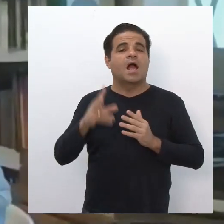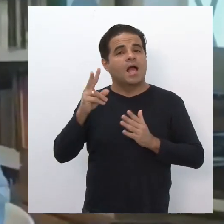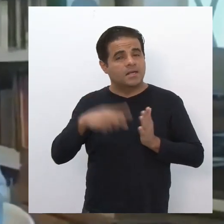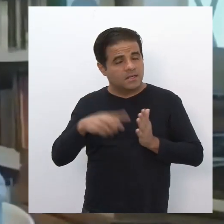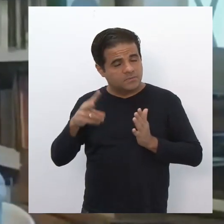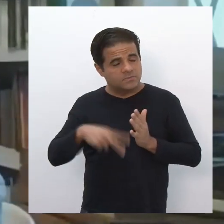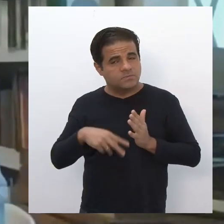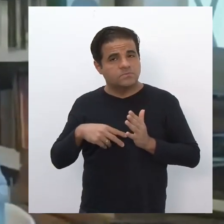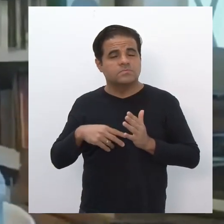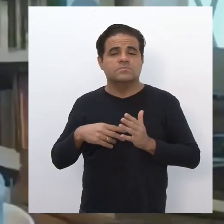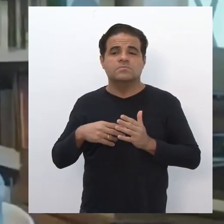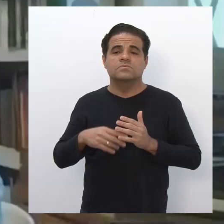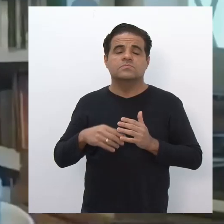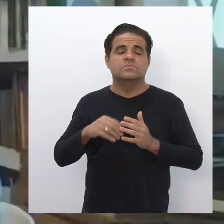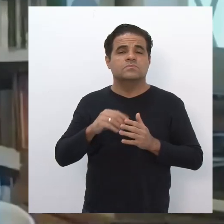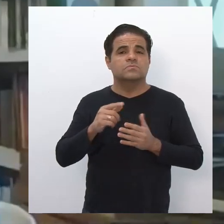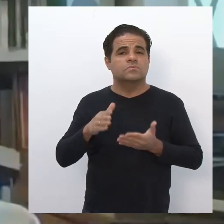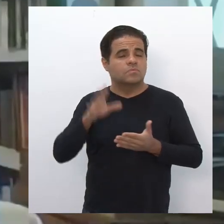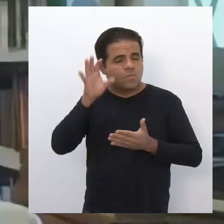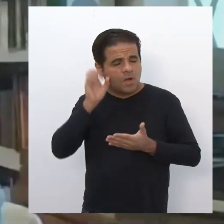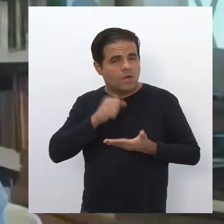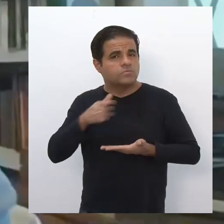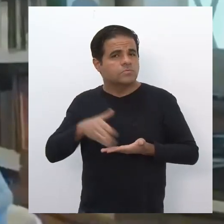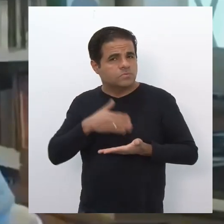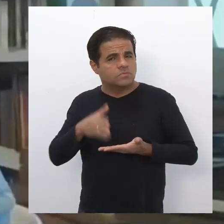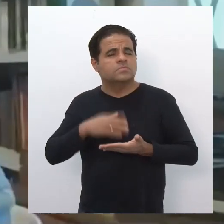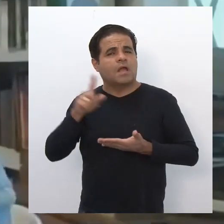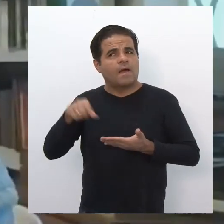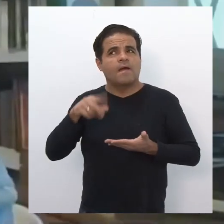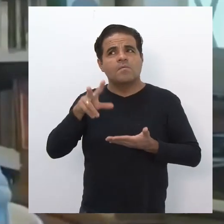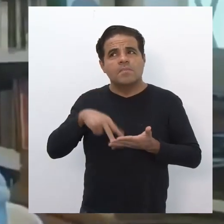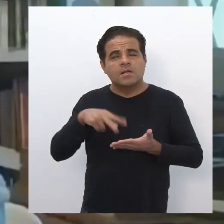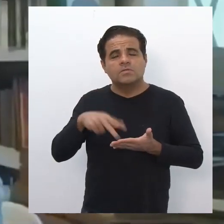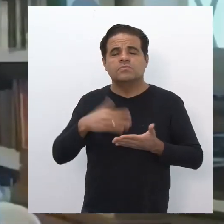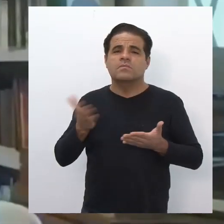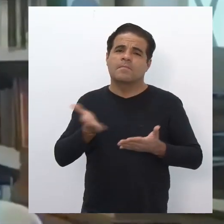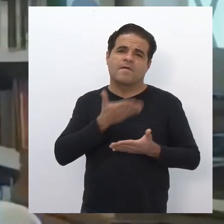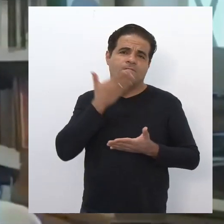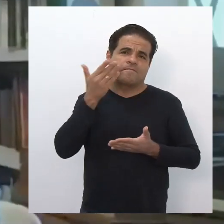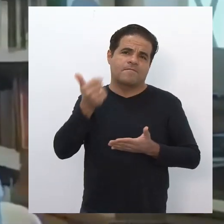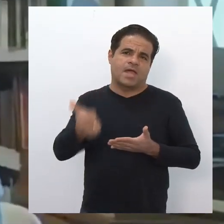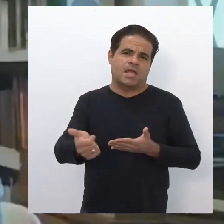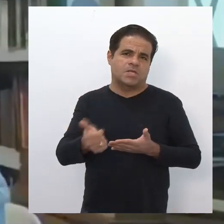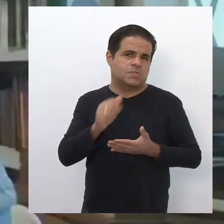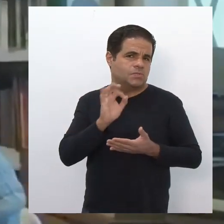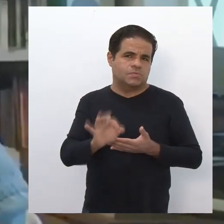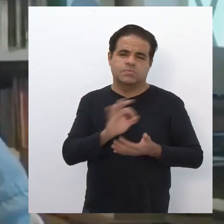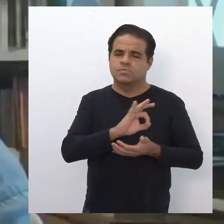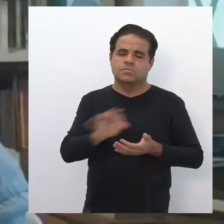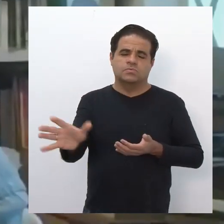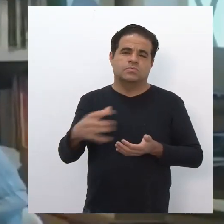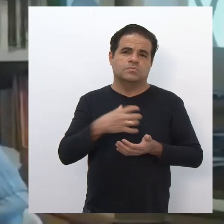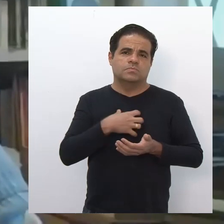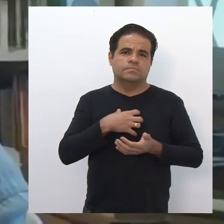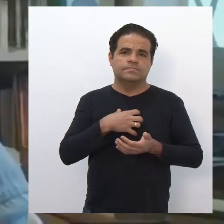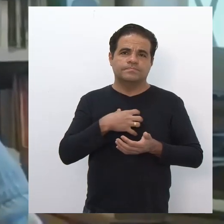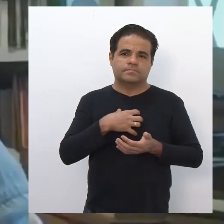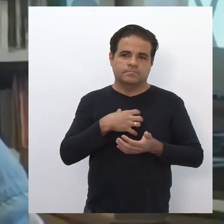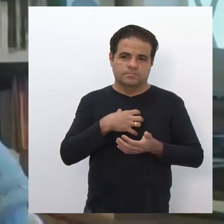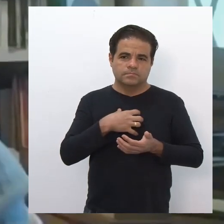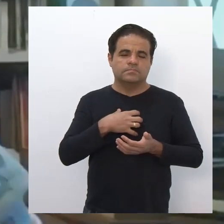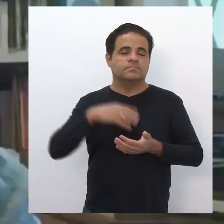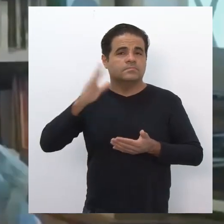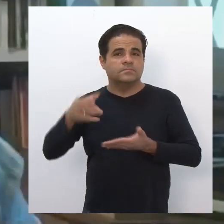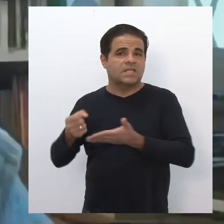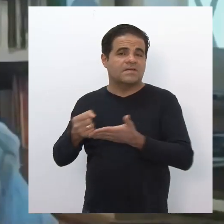leitura, o audiolivro é uma leitura mais fácil, né? No sentido de que ele